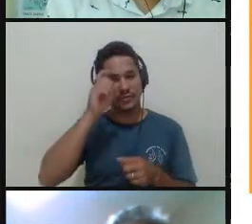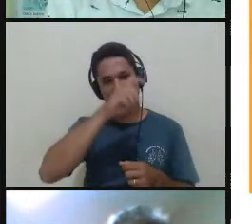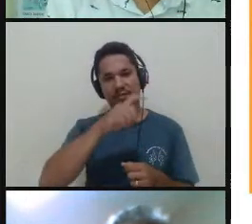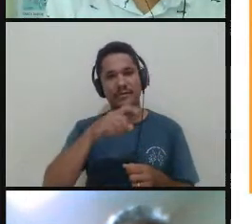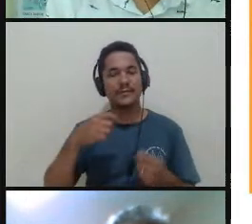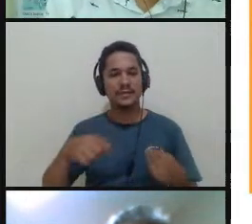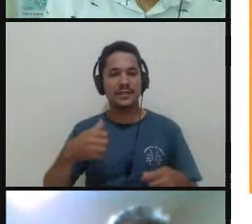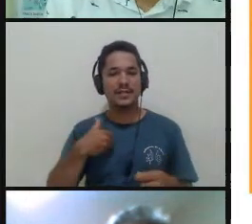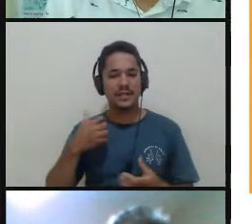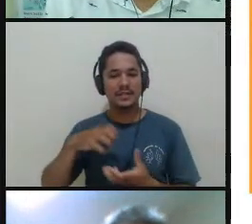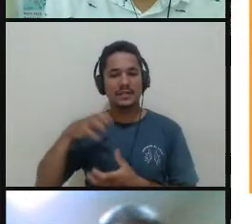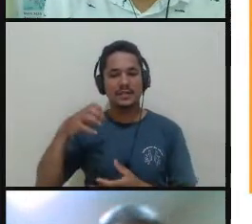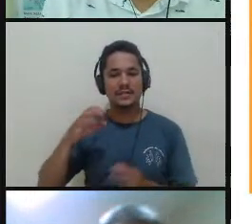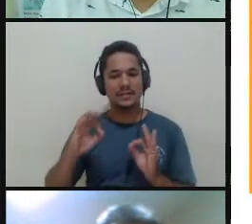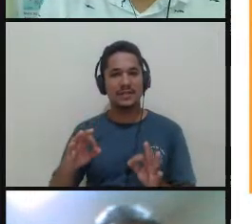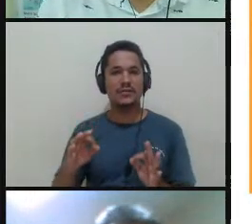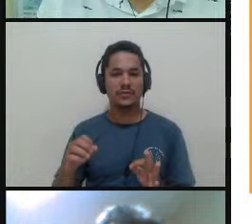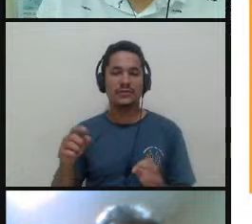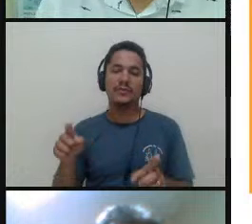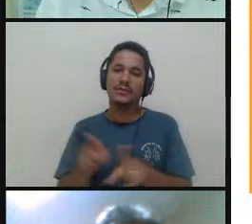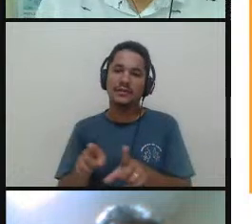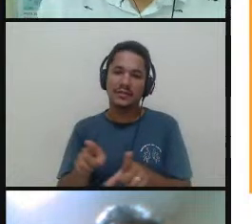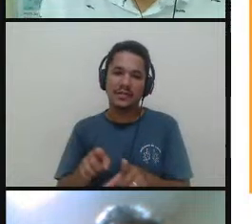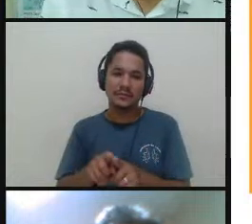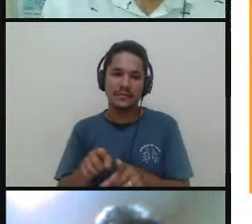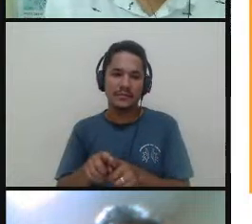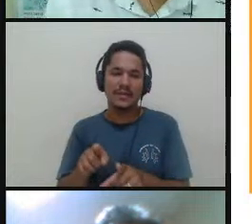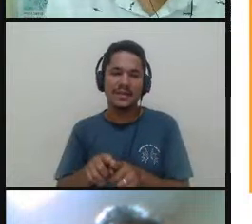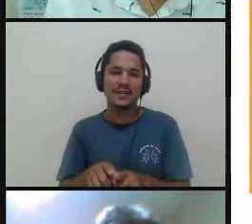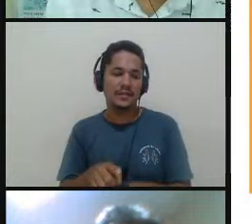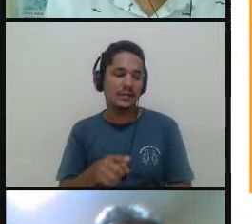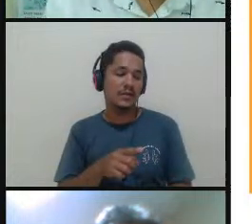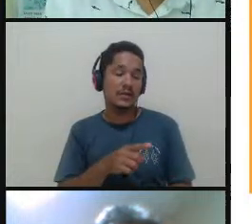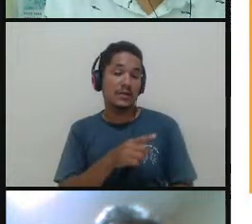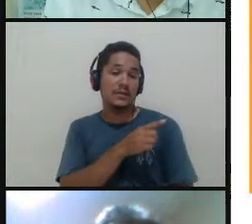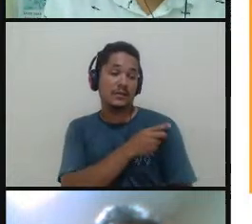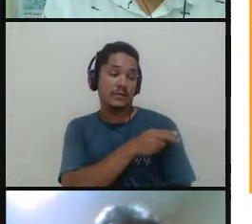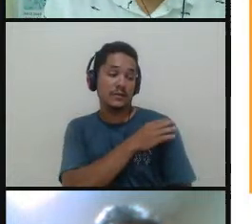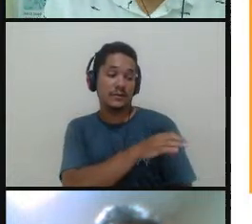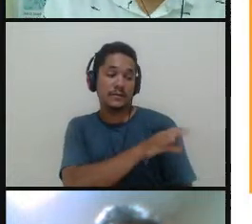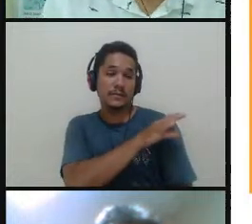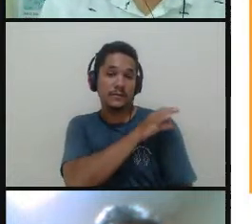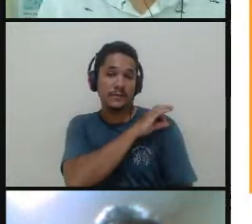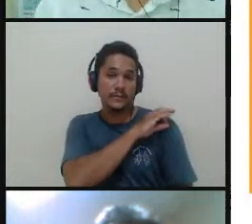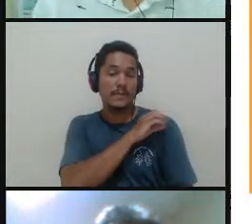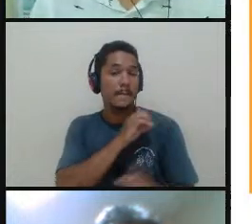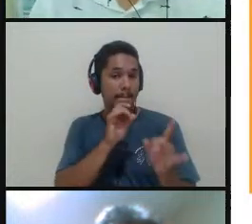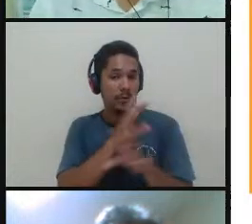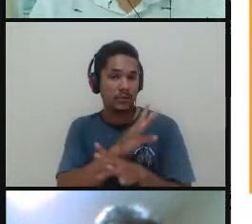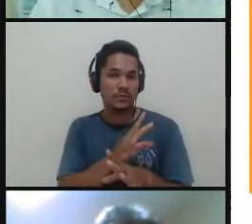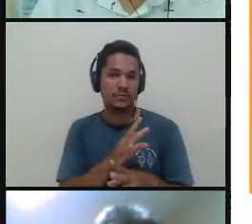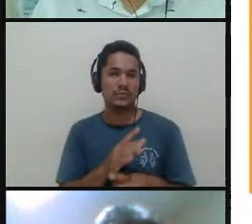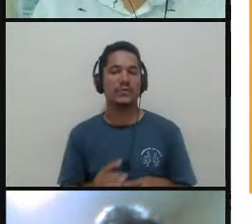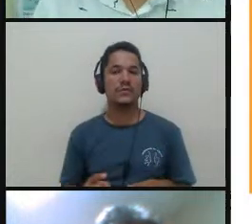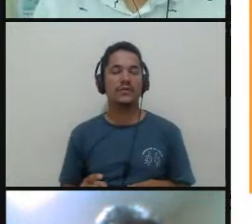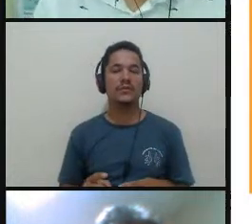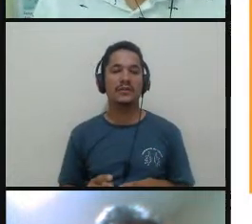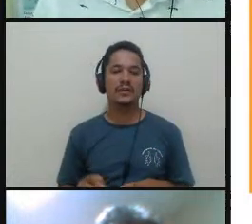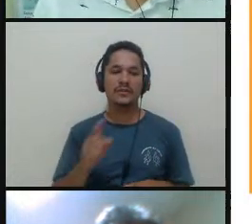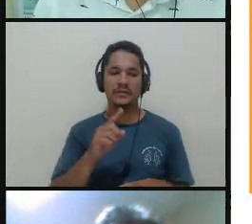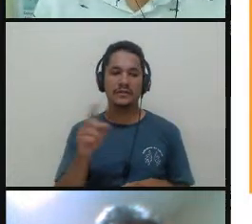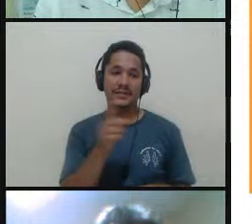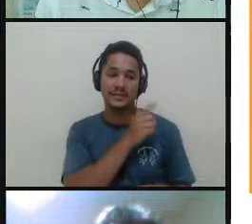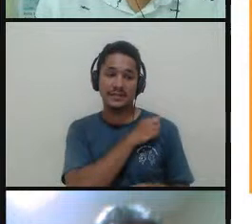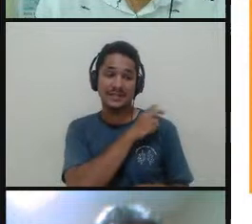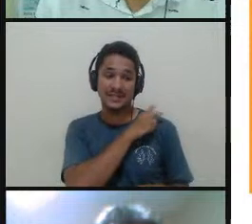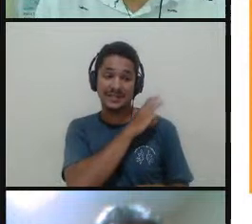etária devido à questão do trabalho infantil. E aí vocês, que assim estiverem certificando fundamental, a